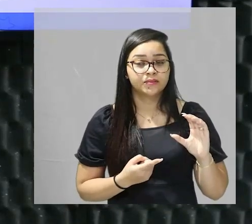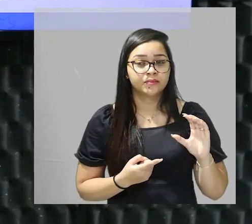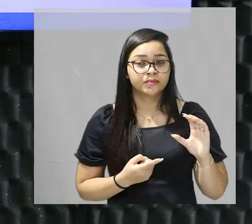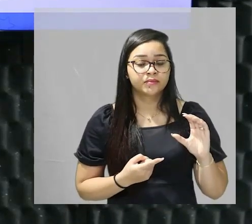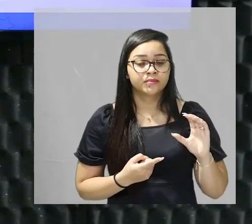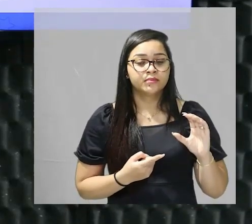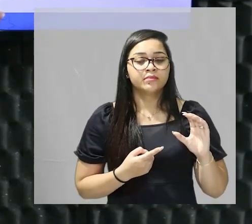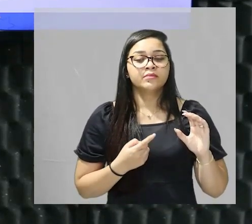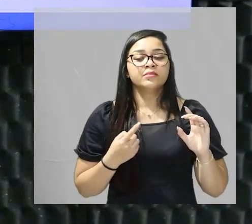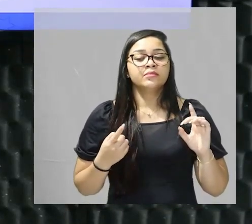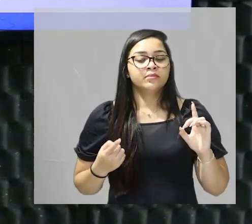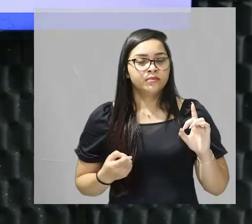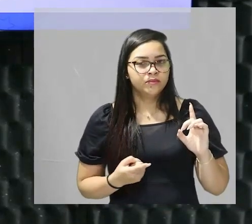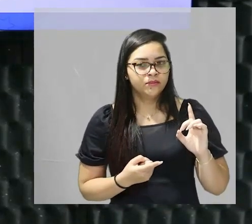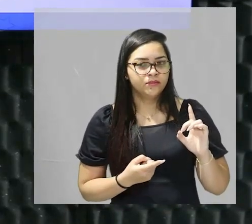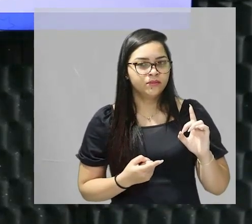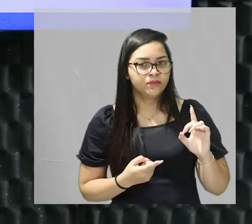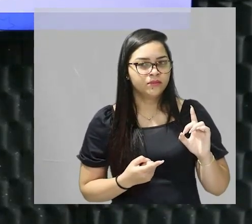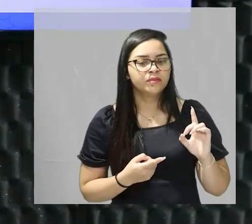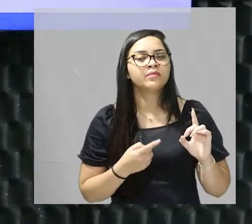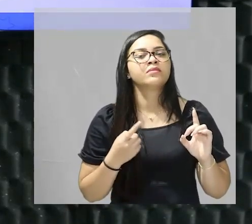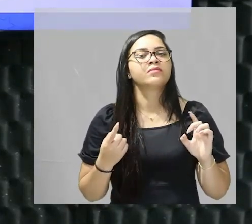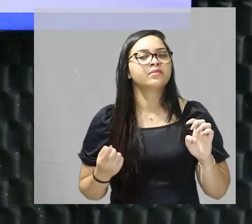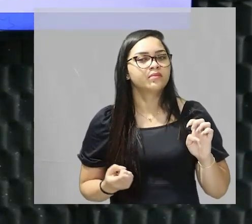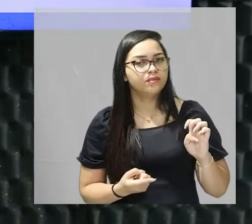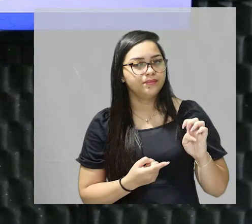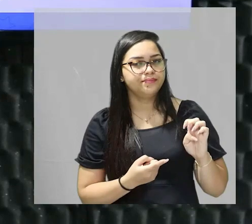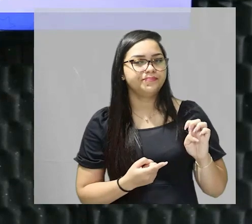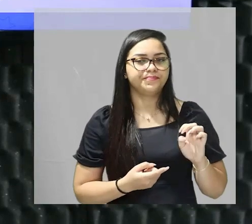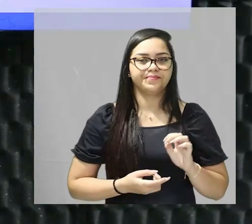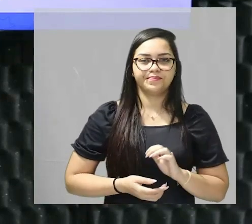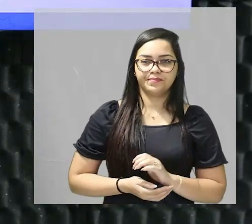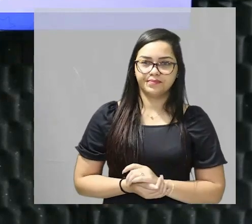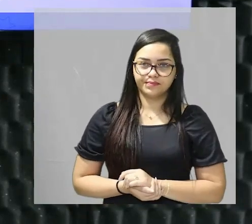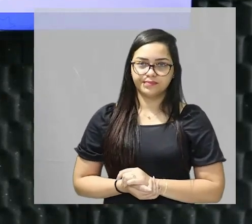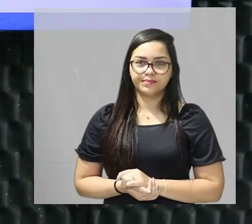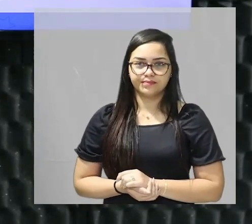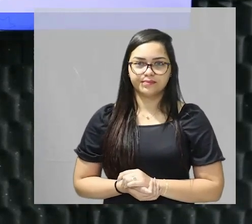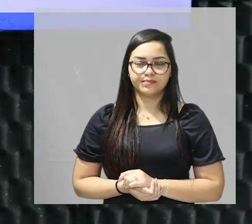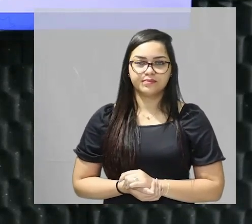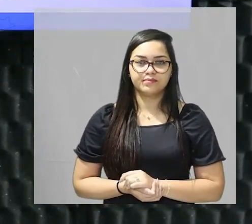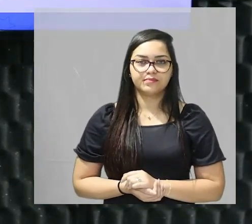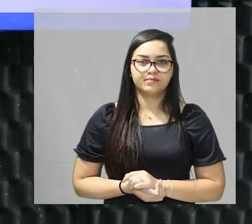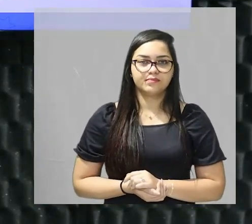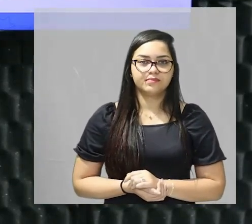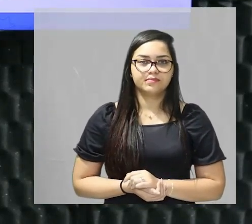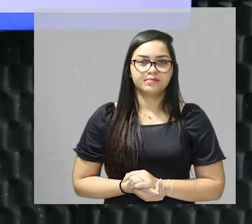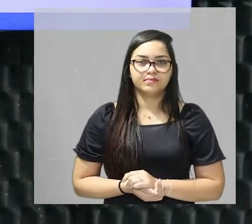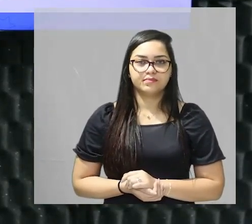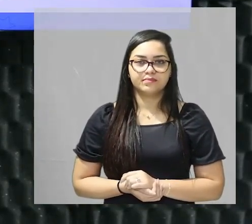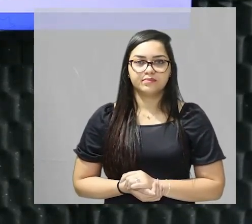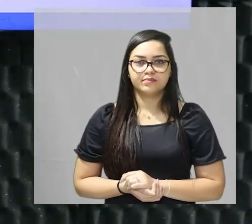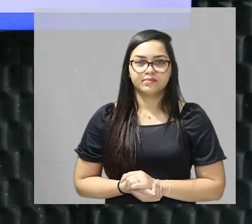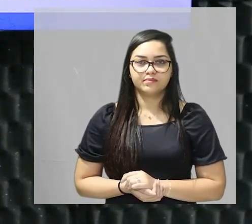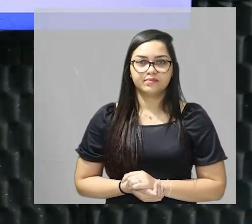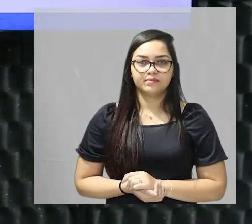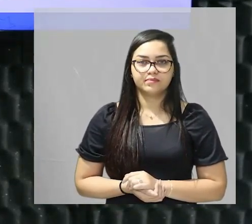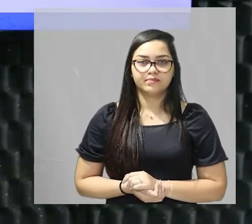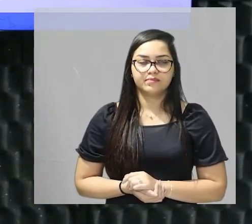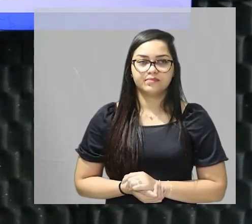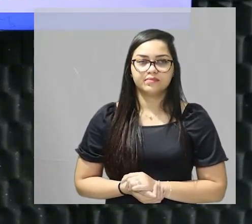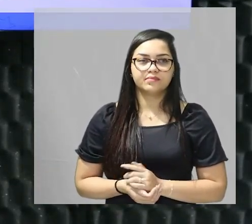ligações de hidrogênio e letra E, interações hidrofóbicas, ok? Então,